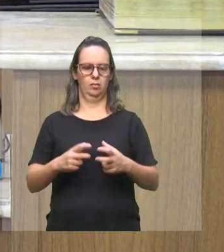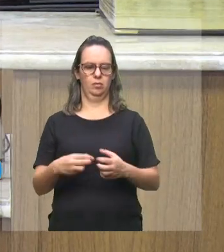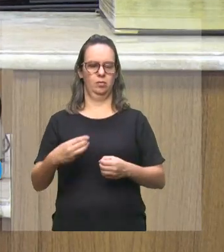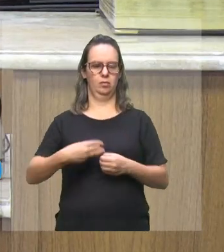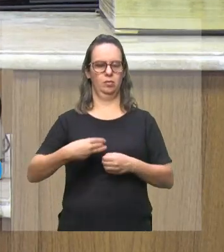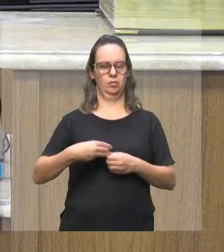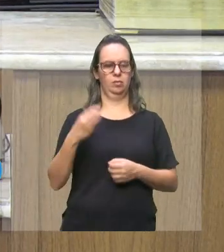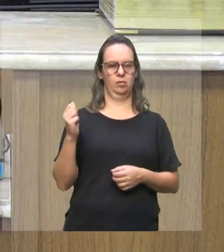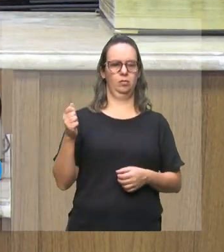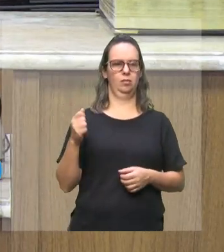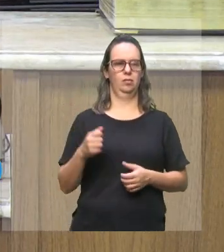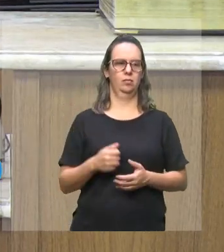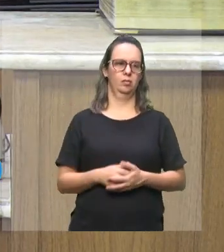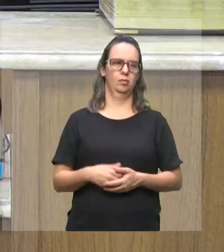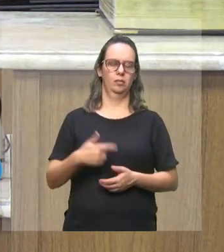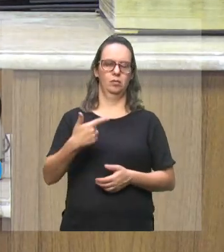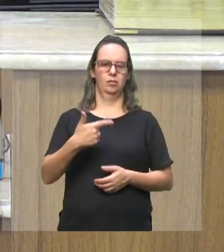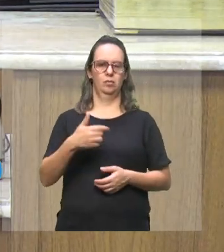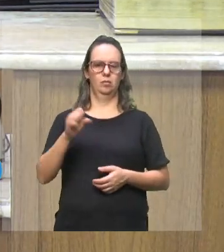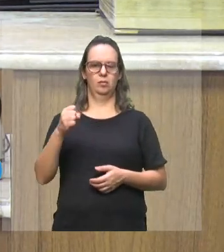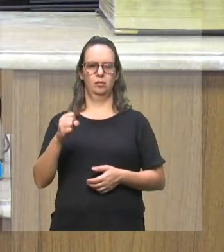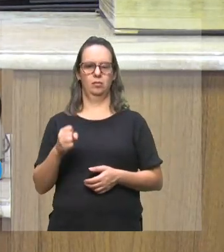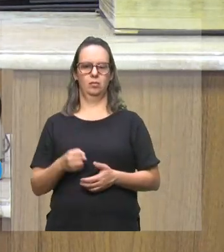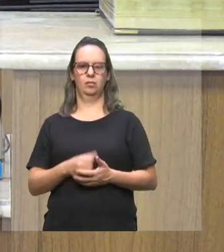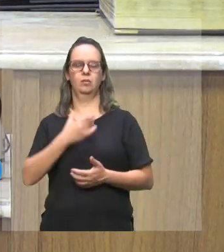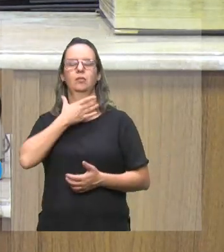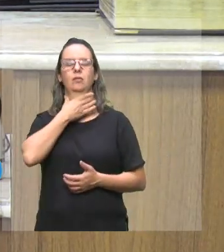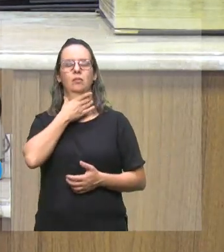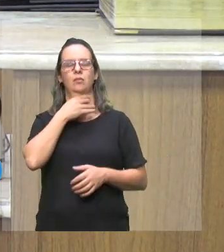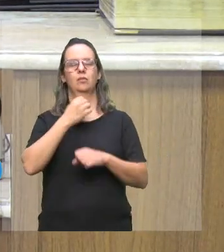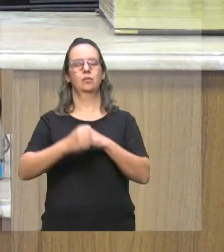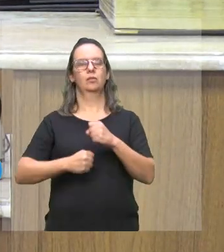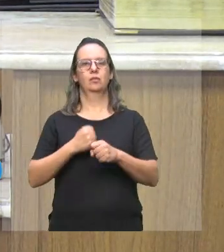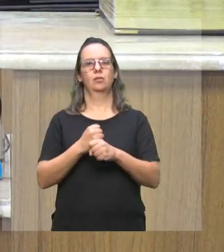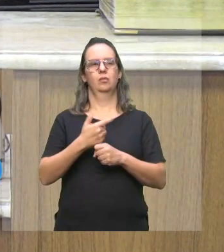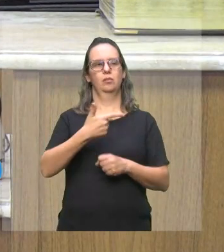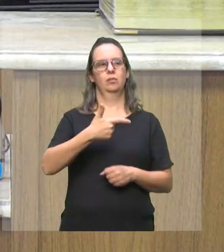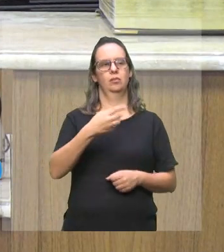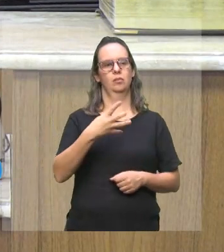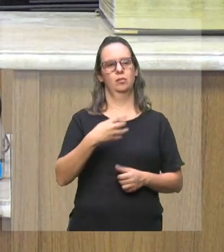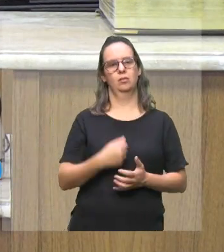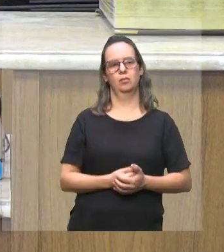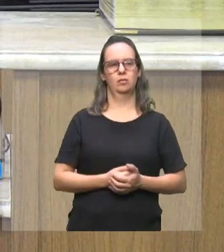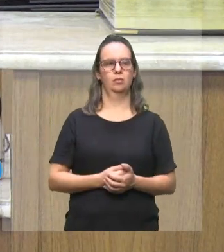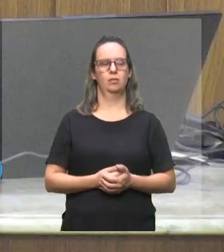Assis, em 28 de março de 2024. Lido, senhor presidente.